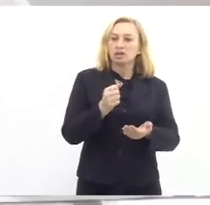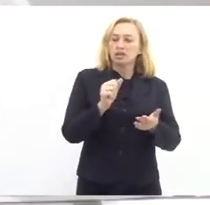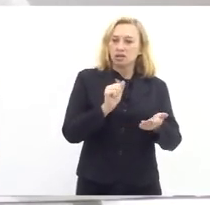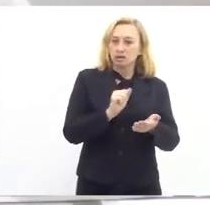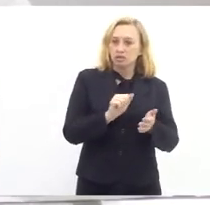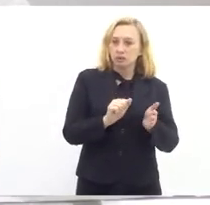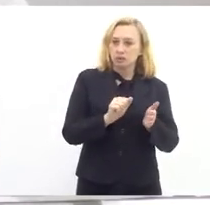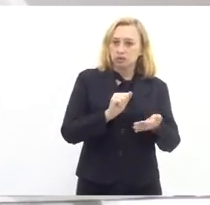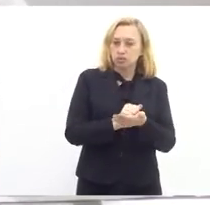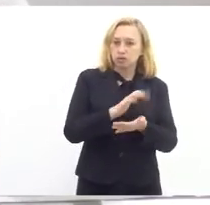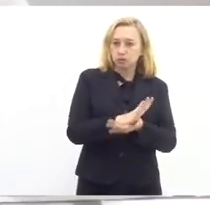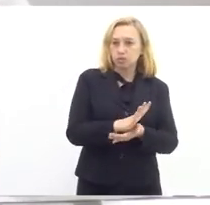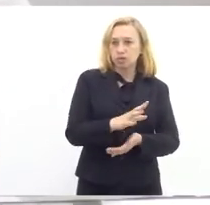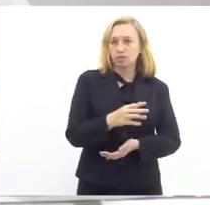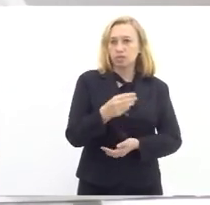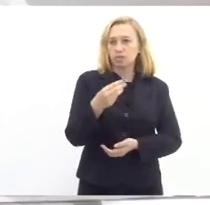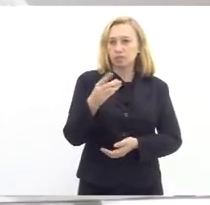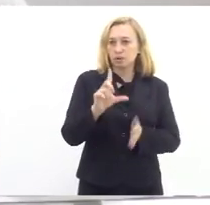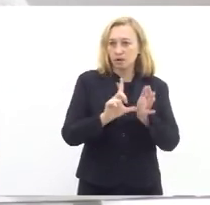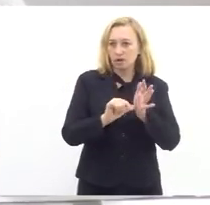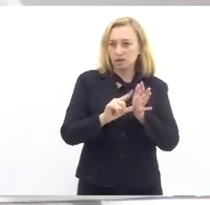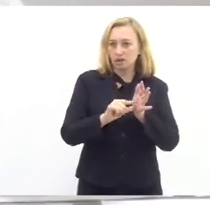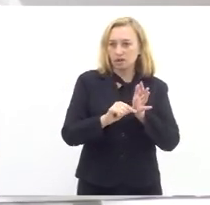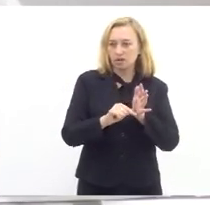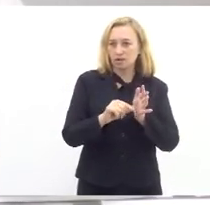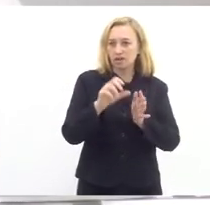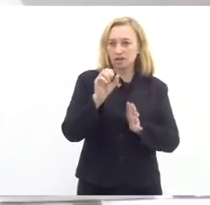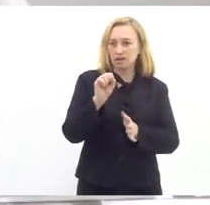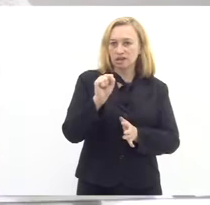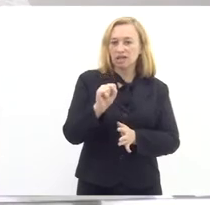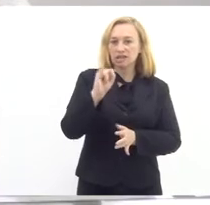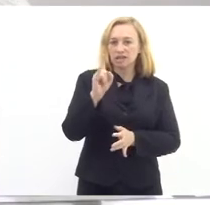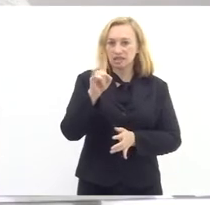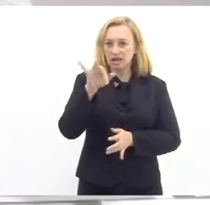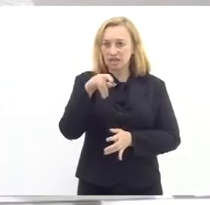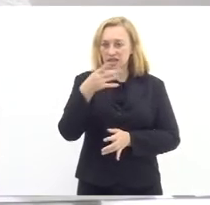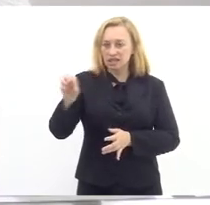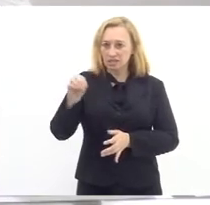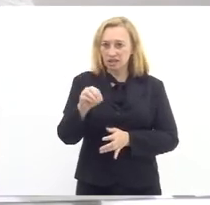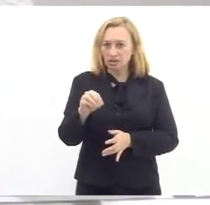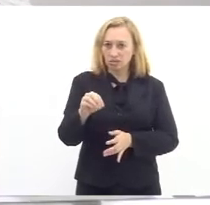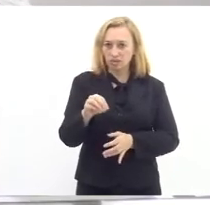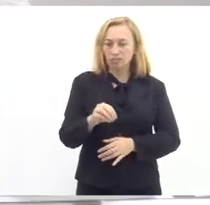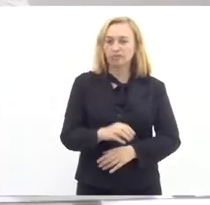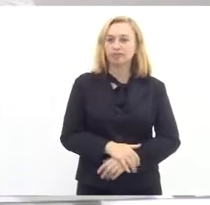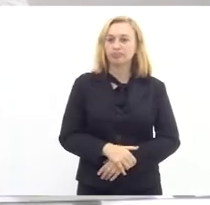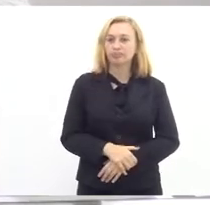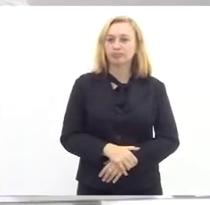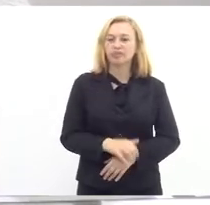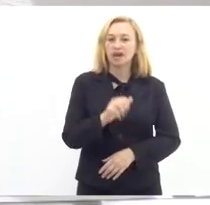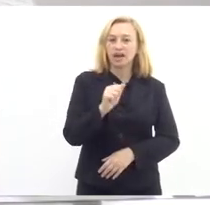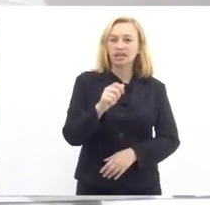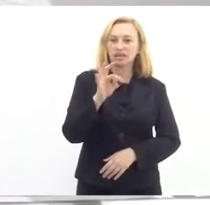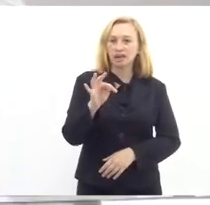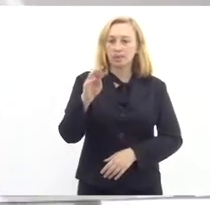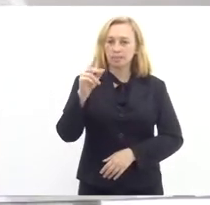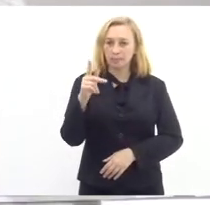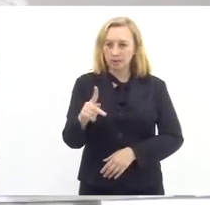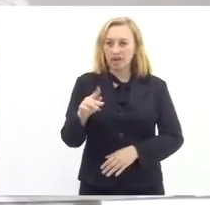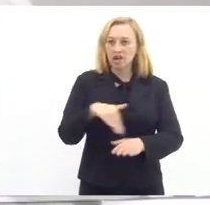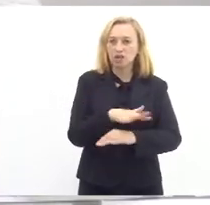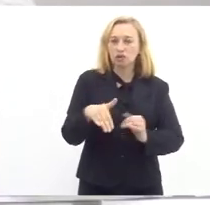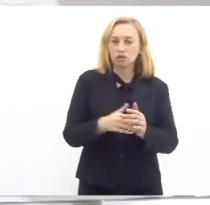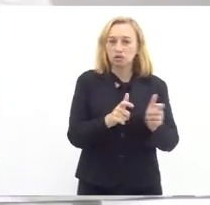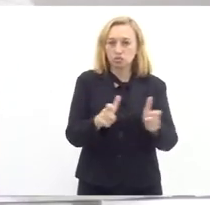cumprimento do sistema de sinalização, instalação do sistema de sinalização ATP em todo